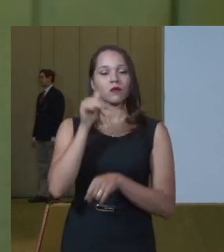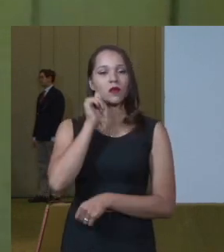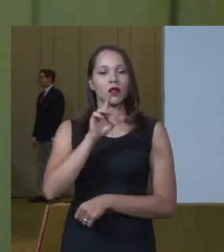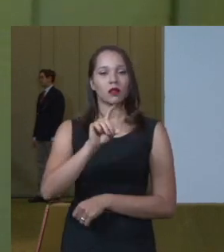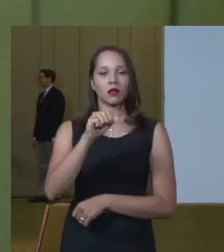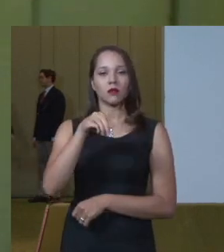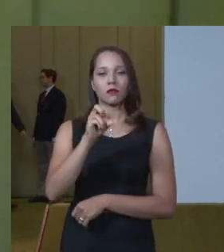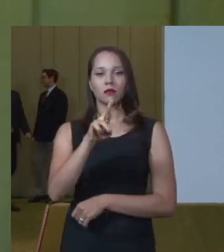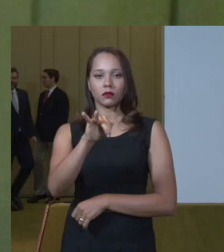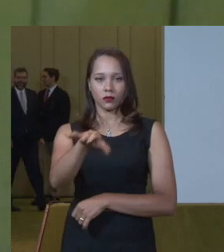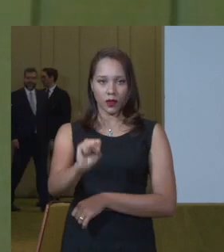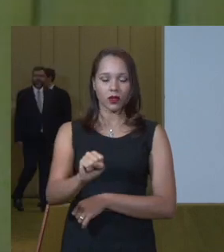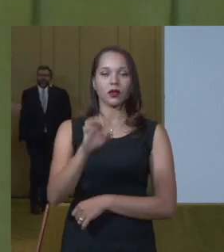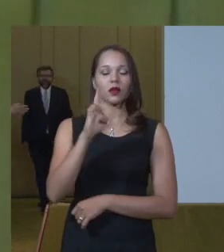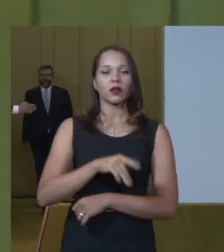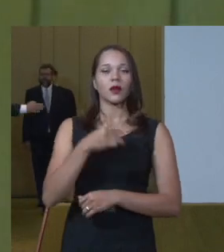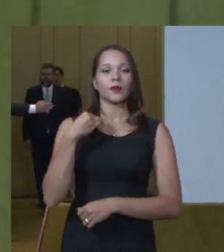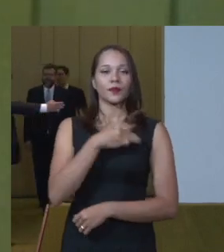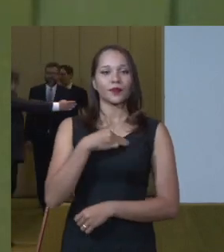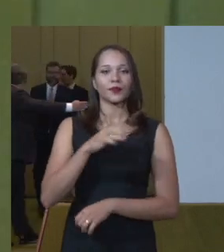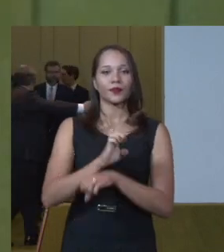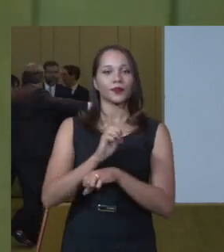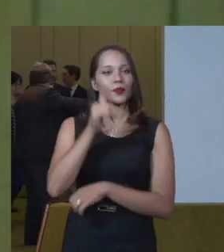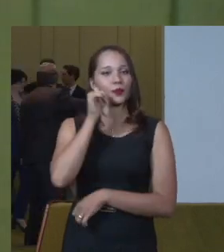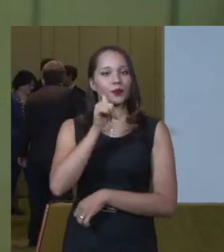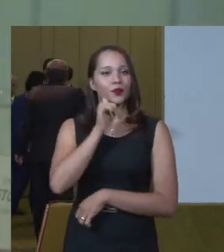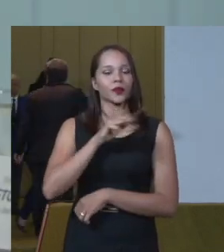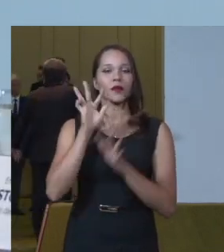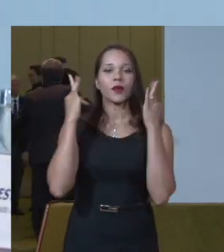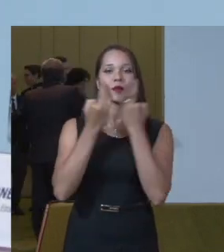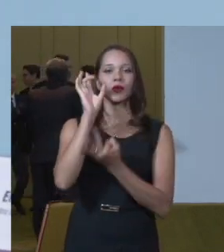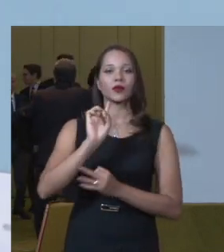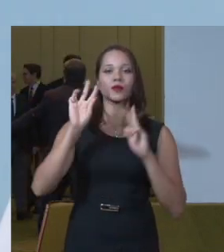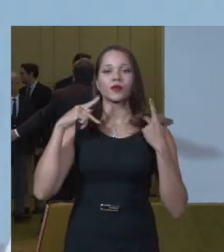Alves, ministra de Estado da Mulher, da Família e dos Direitos Humanos.